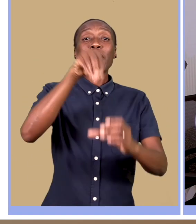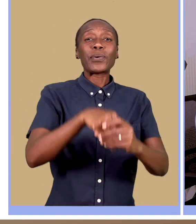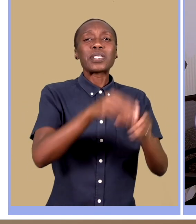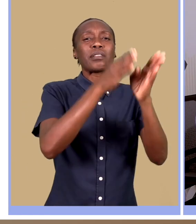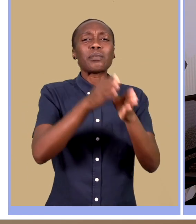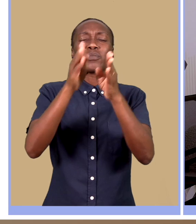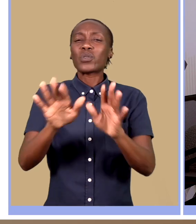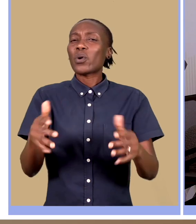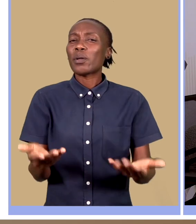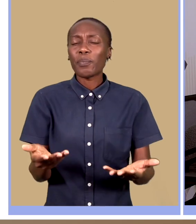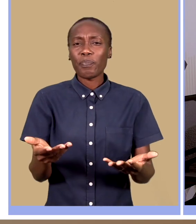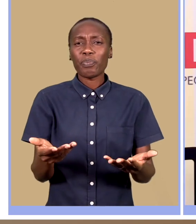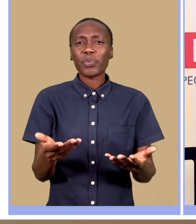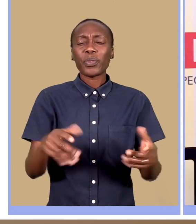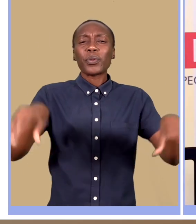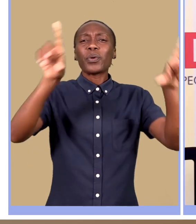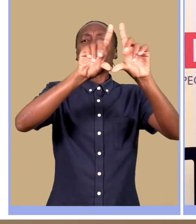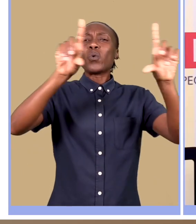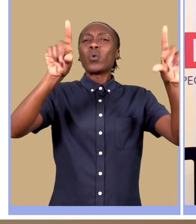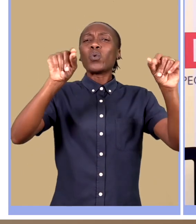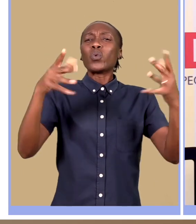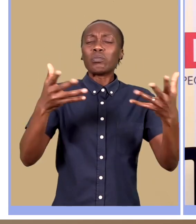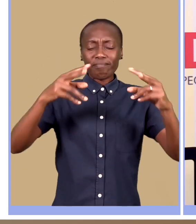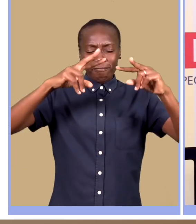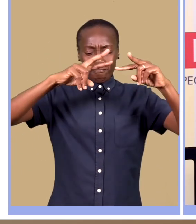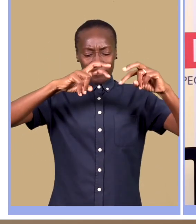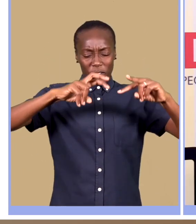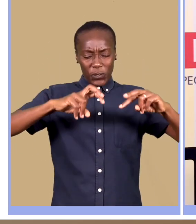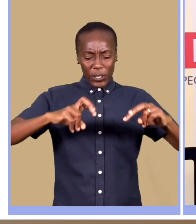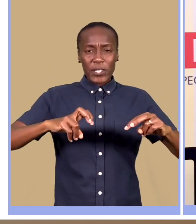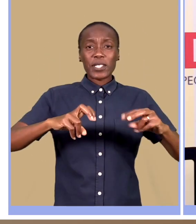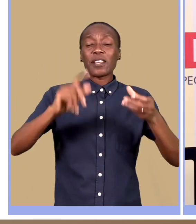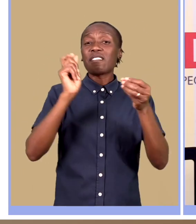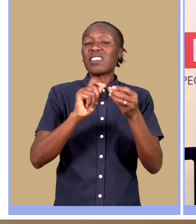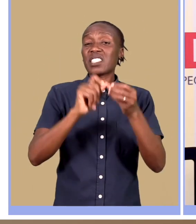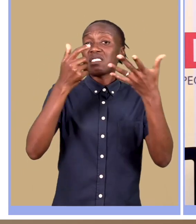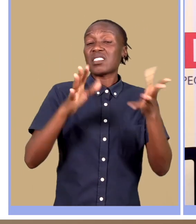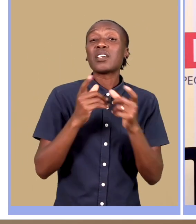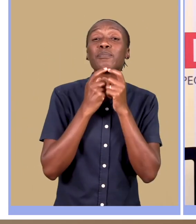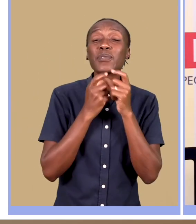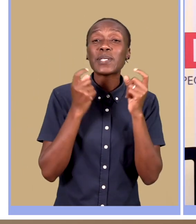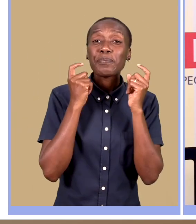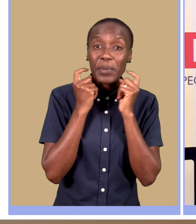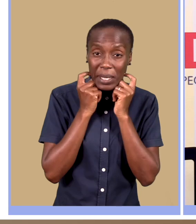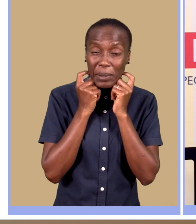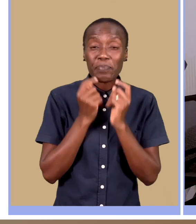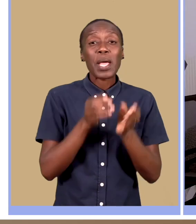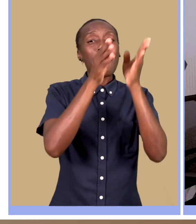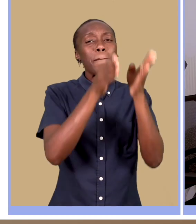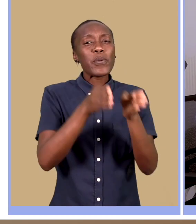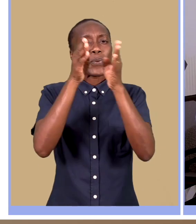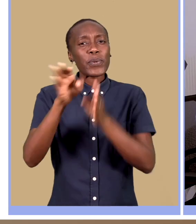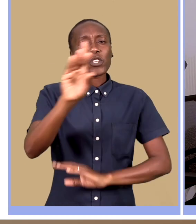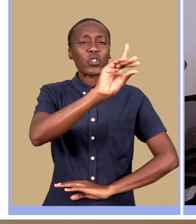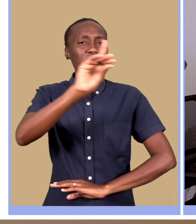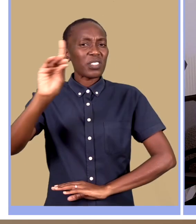dessas pessoas, tanto na questão dos estudos que estão sendo feitos aqui em Moçambique, pessoas